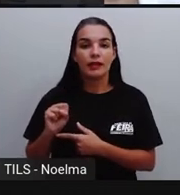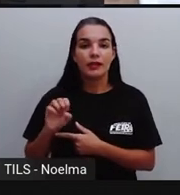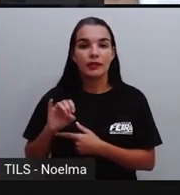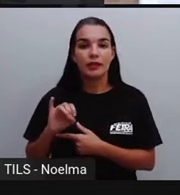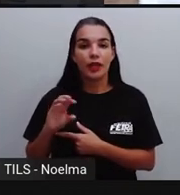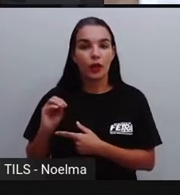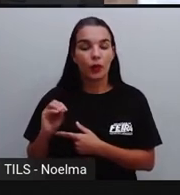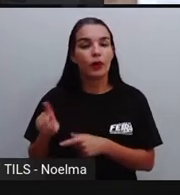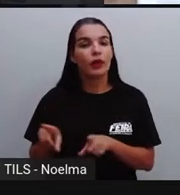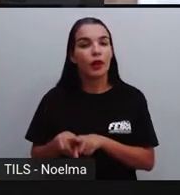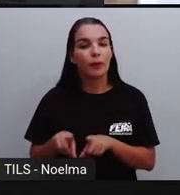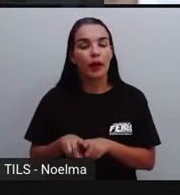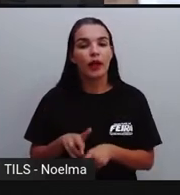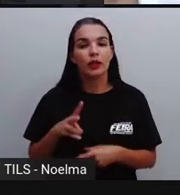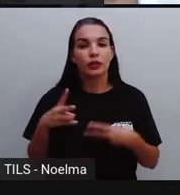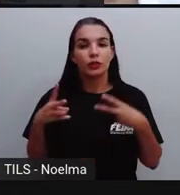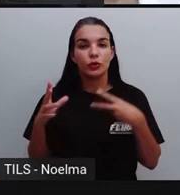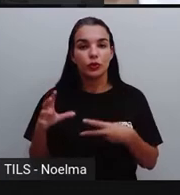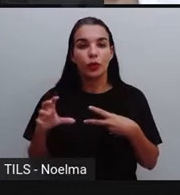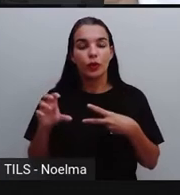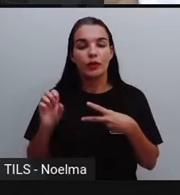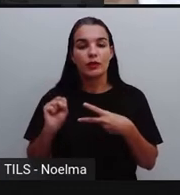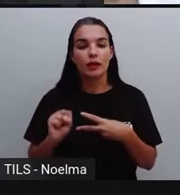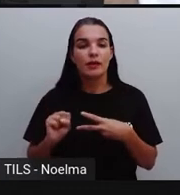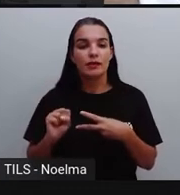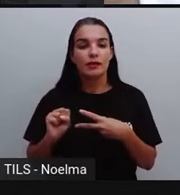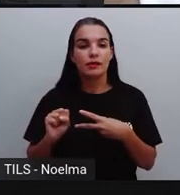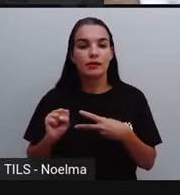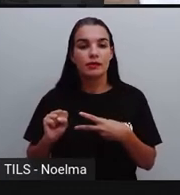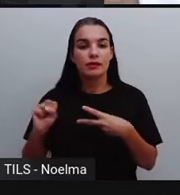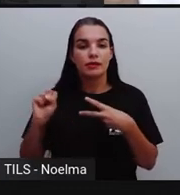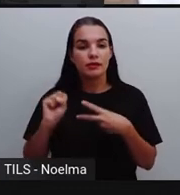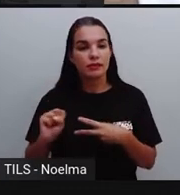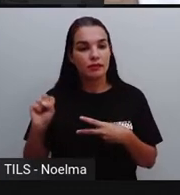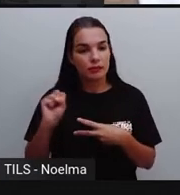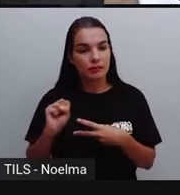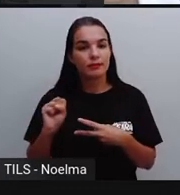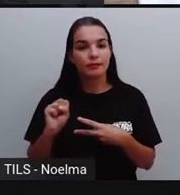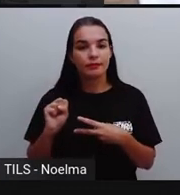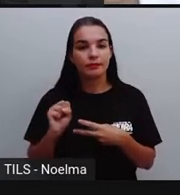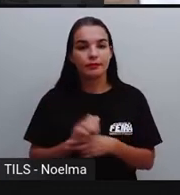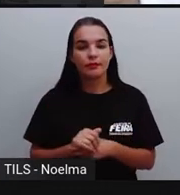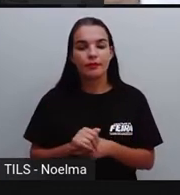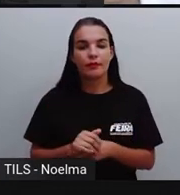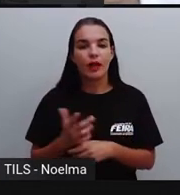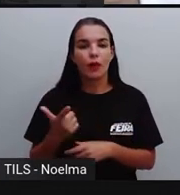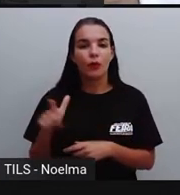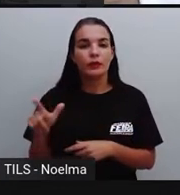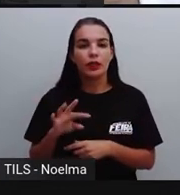passeio, passeio também, ó, é uma palavrinha que tem dois sis.